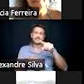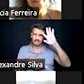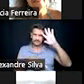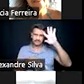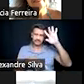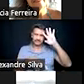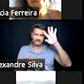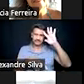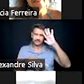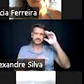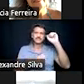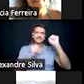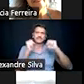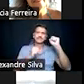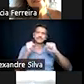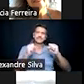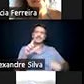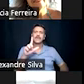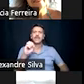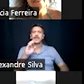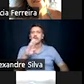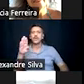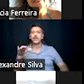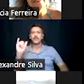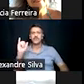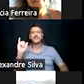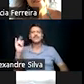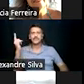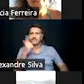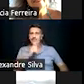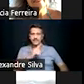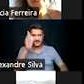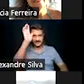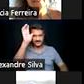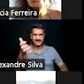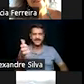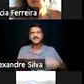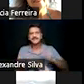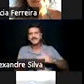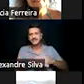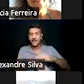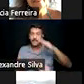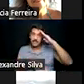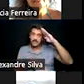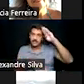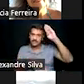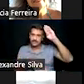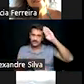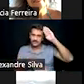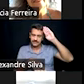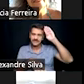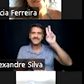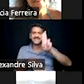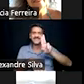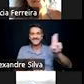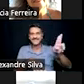a indústria vai ter um lobby que eles vão conseguir resolver isso e pelo que eu estou entendendo, a própria academia, pelo menos estou colocando o seu nome,